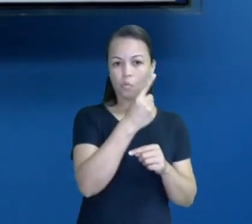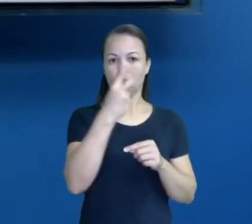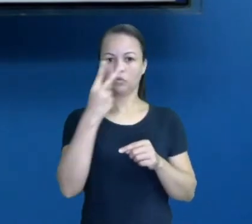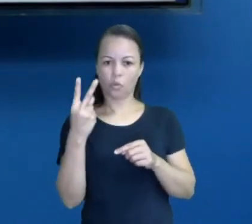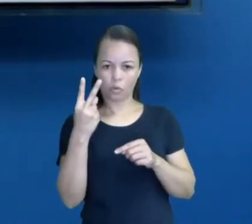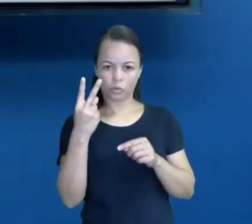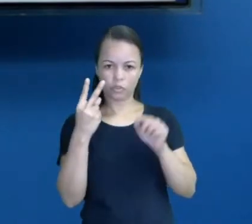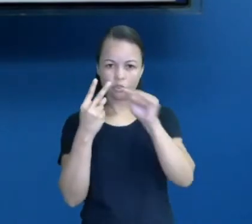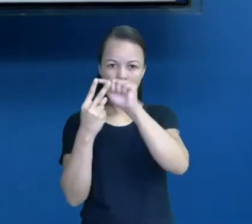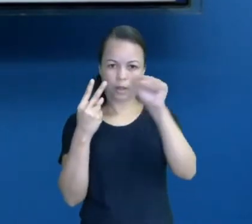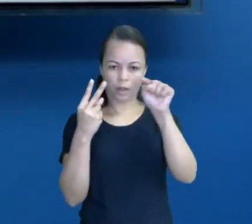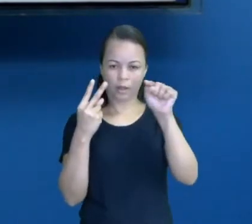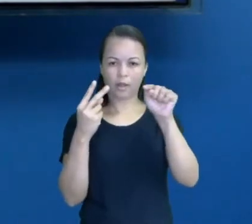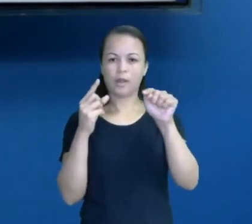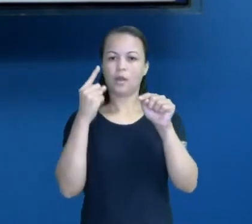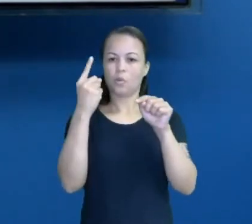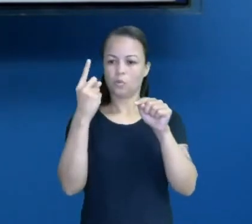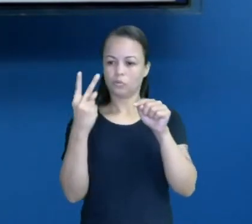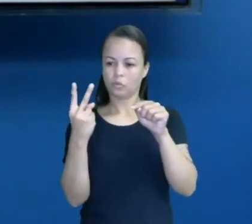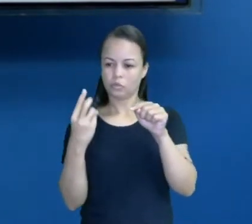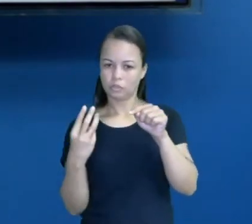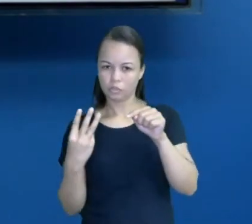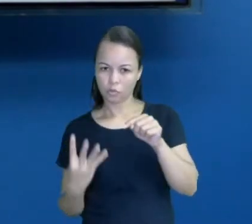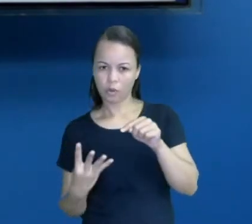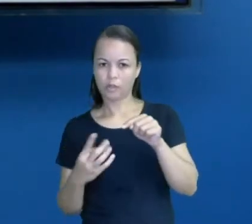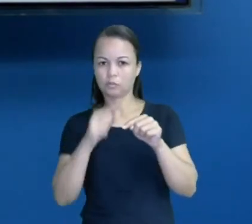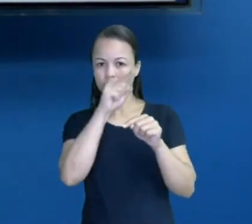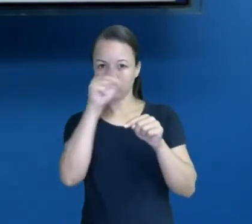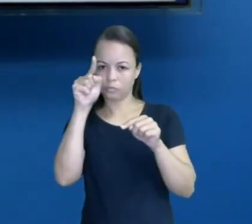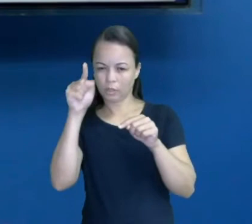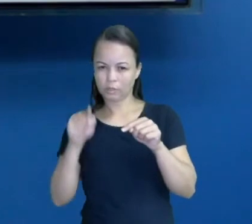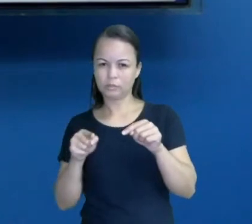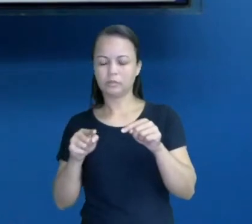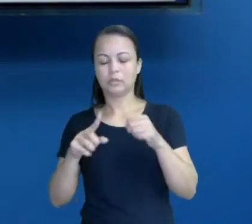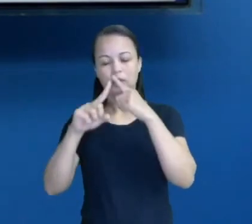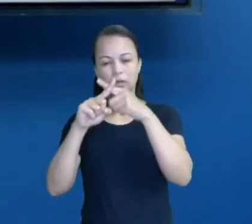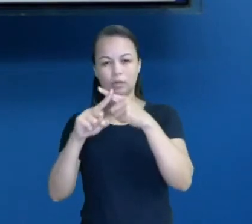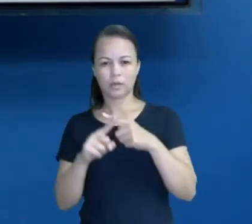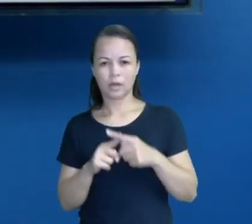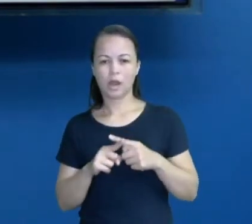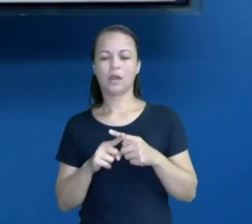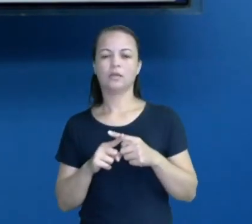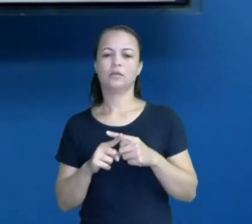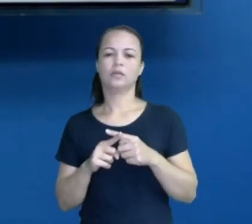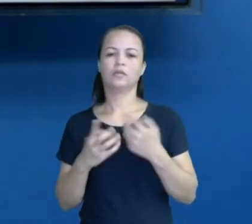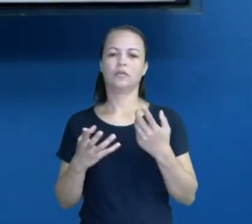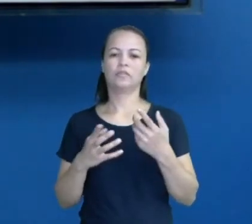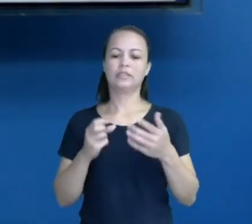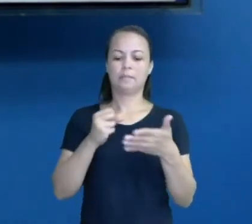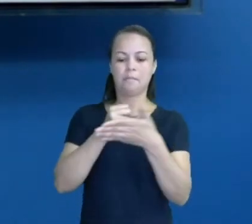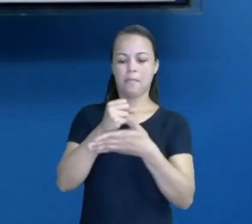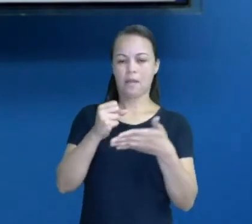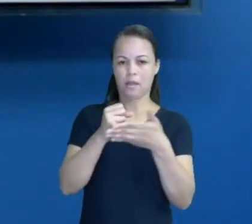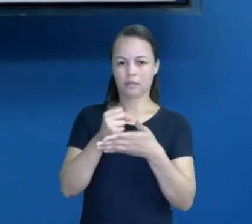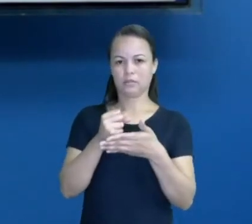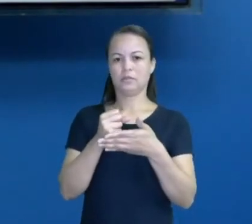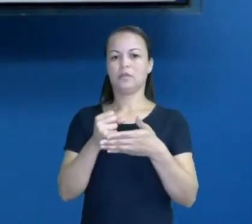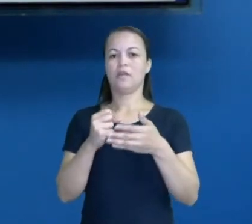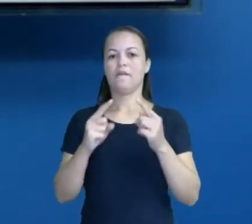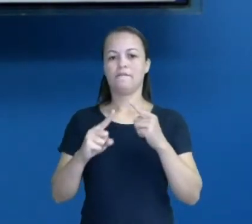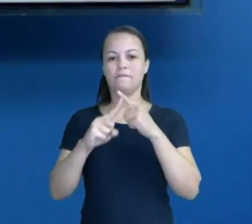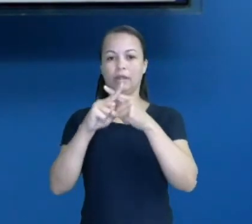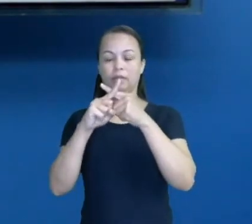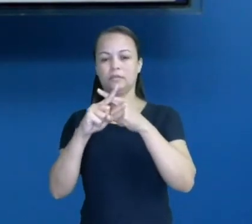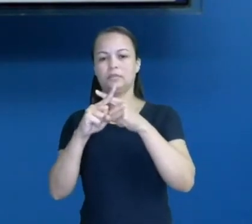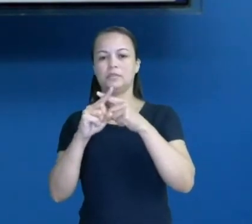Se você não quiser contar, você pode fazer a multiplicação, que vai ser base vezes a altura. Então, a